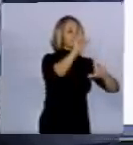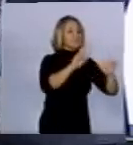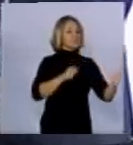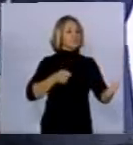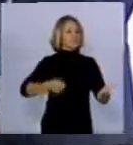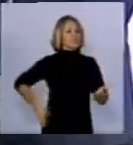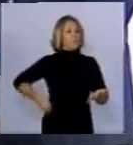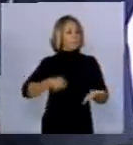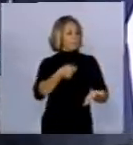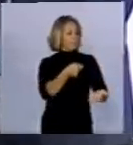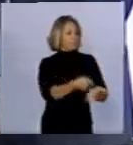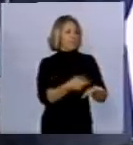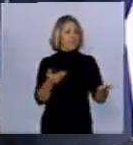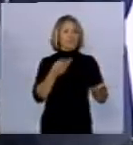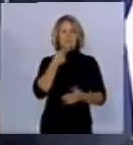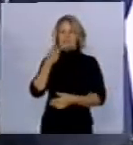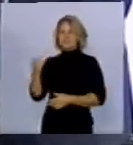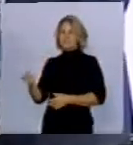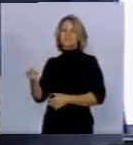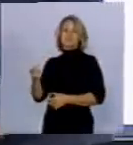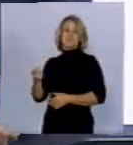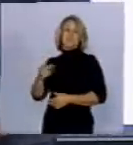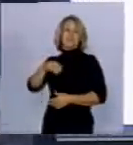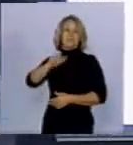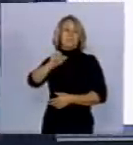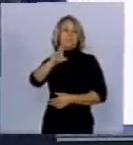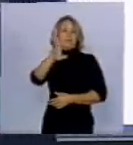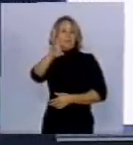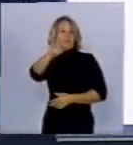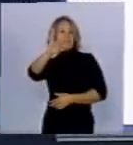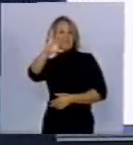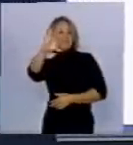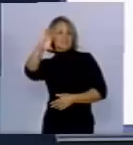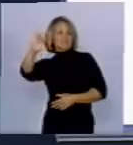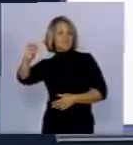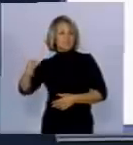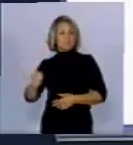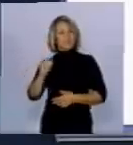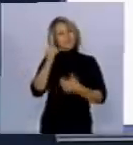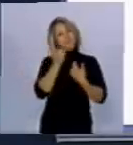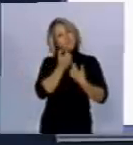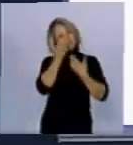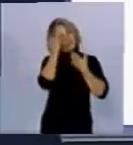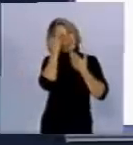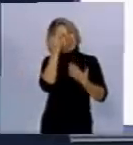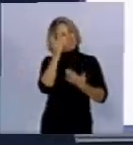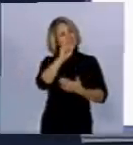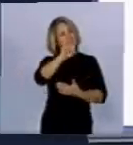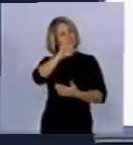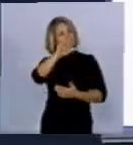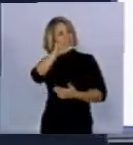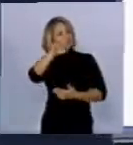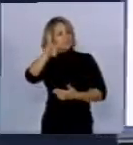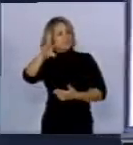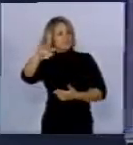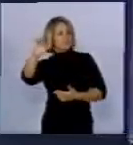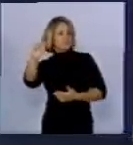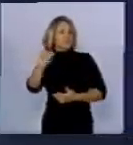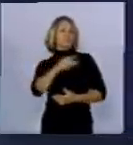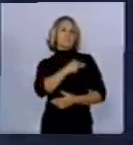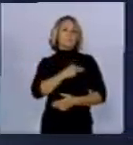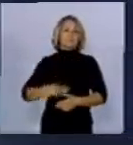ao ao ao Maurício fitpal Obrigado Silvia eh Excelentíssimo Senhor Ministro luí